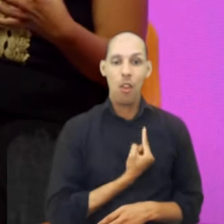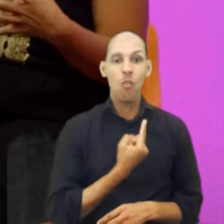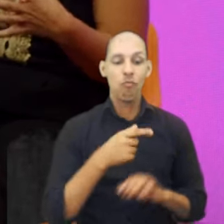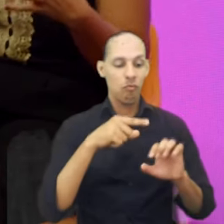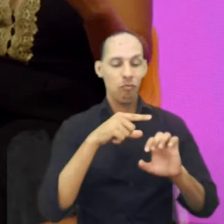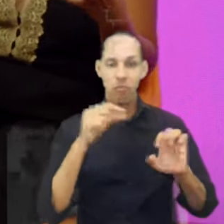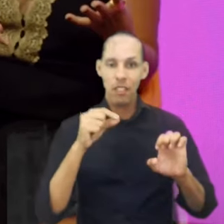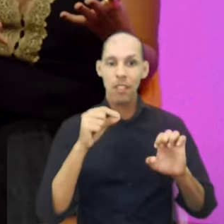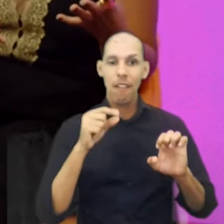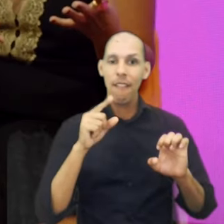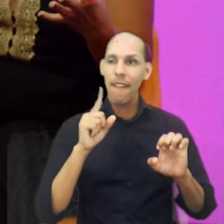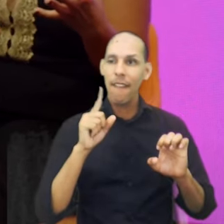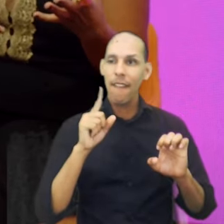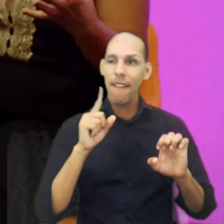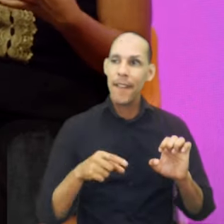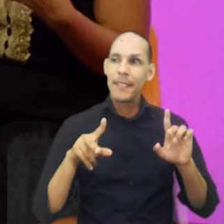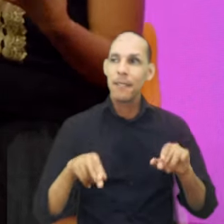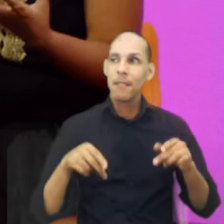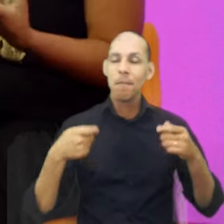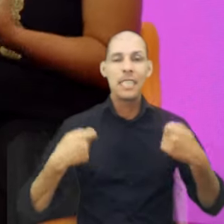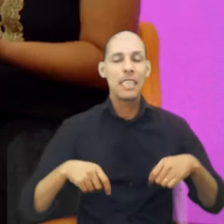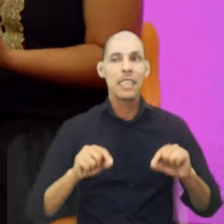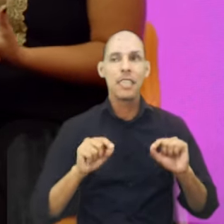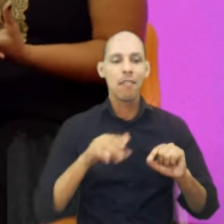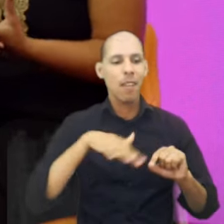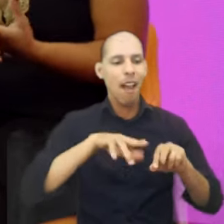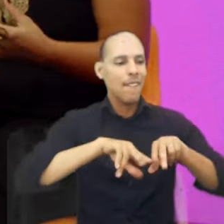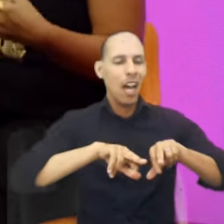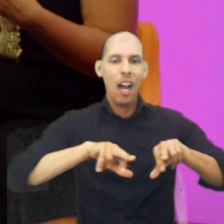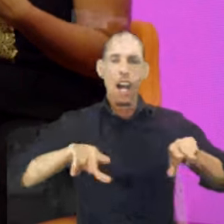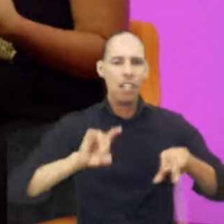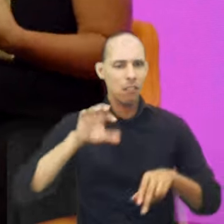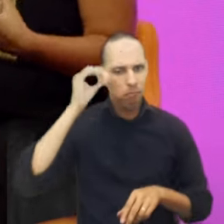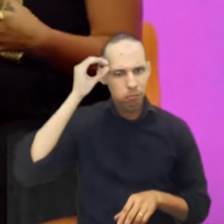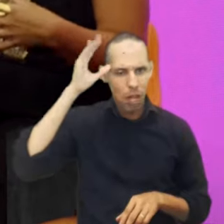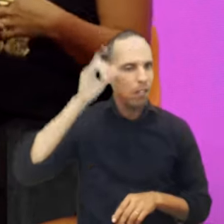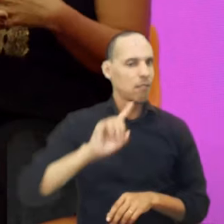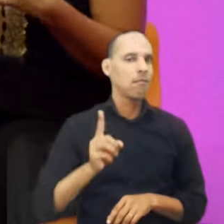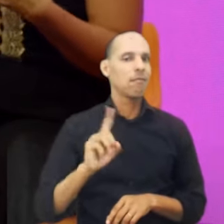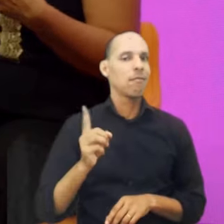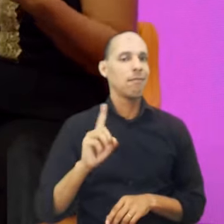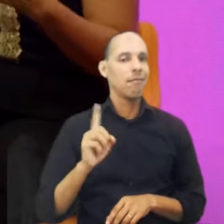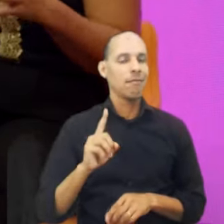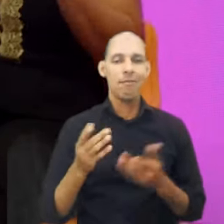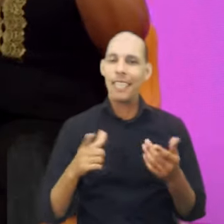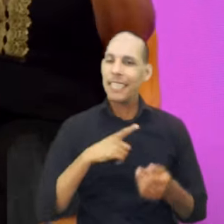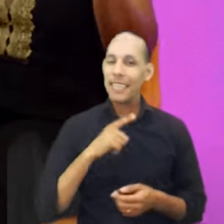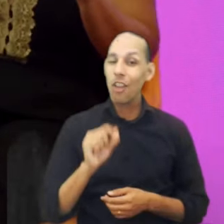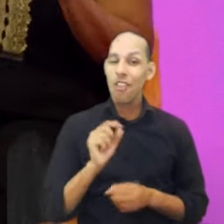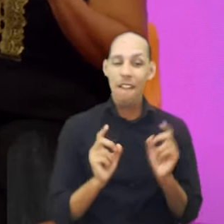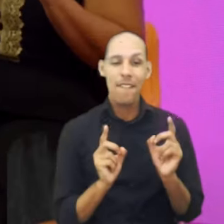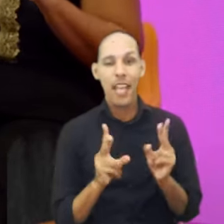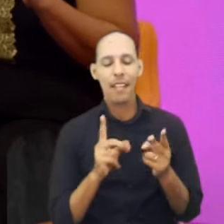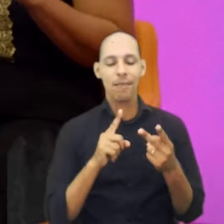empresária, porque ser empresária... exige da gente em muitas áreas, né? Não só o conhecimento, né? Então ali tem a questão das